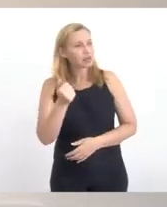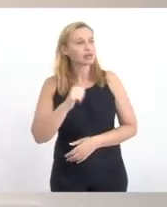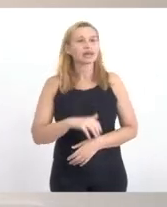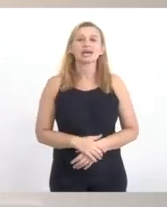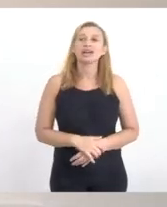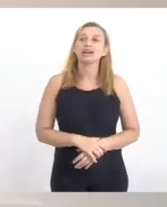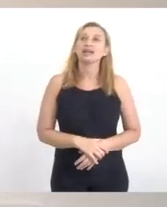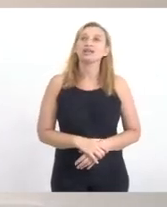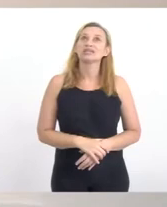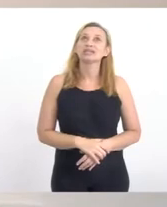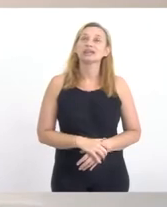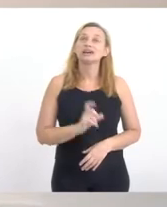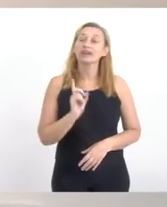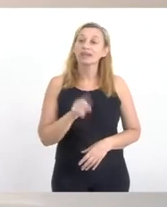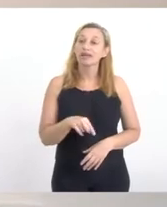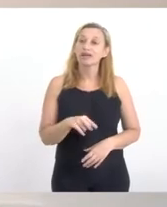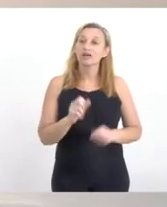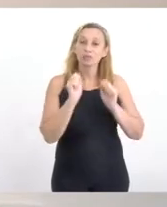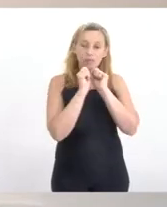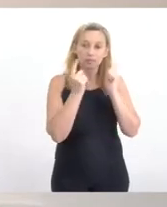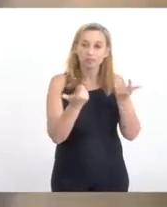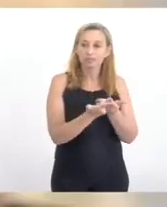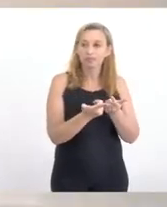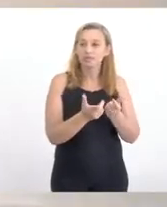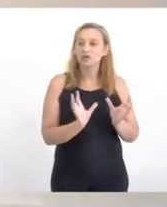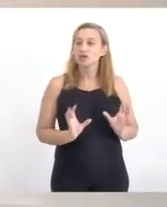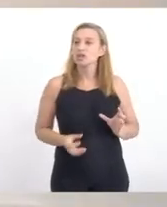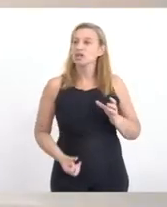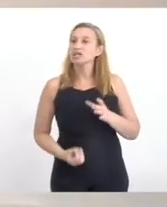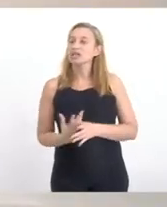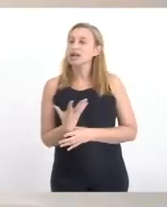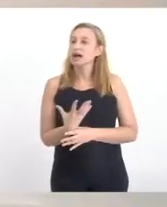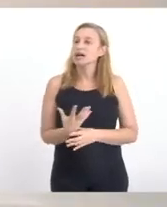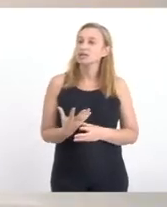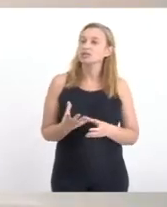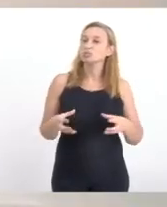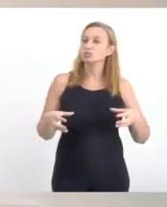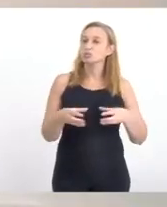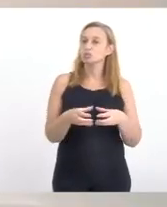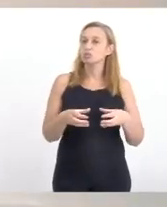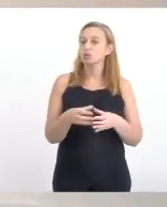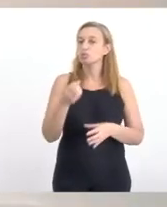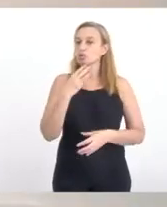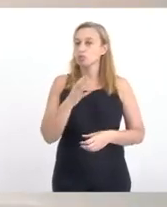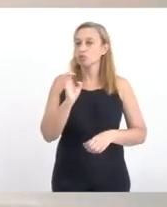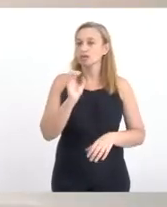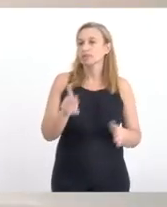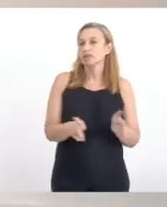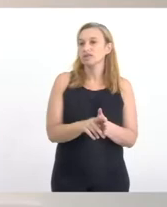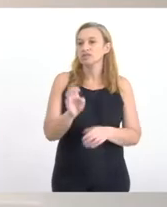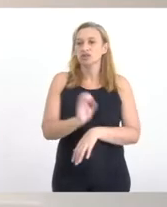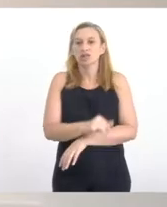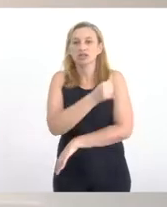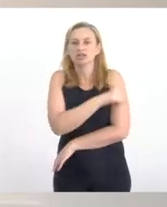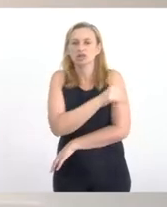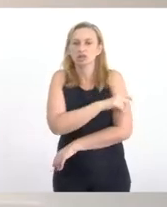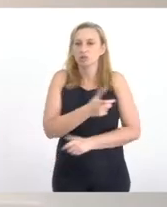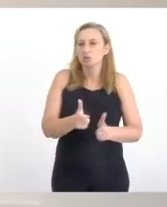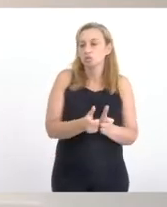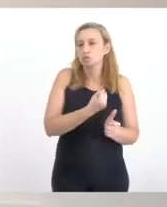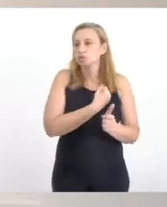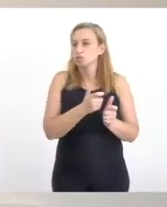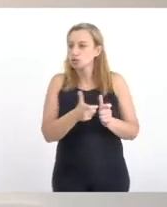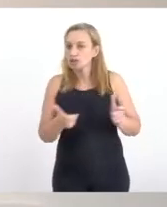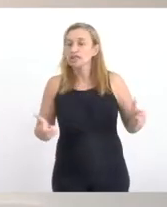que que é uma assembleia aí composta é para uma elite aqui do Estado do Rio de Janeiro né em sua grande